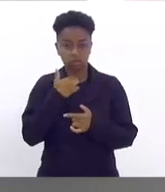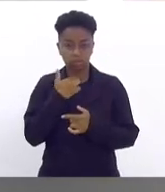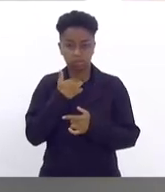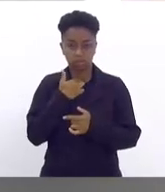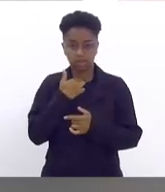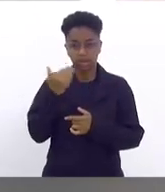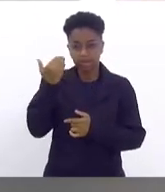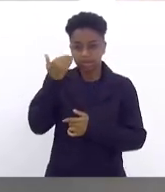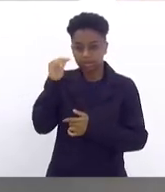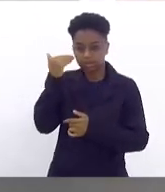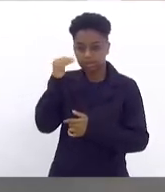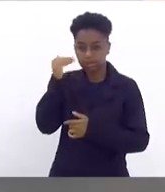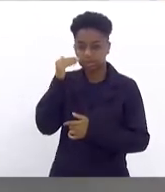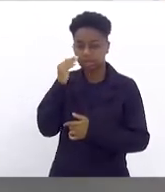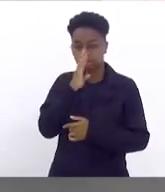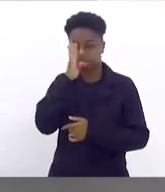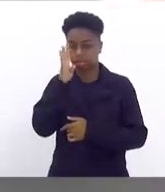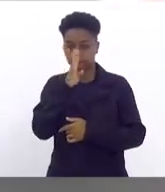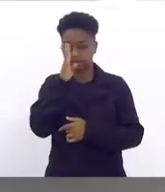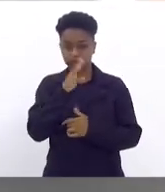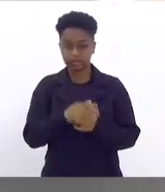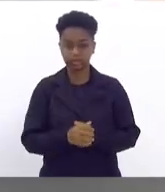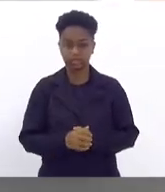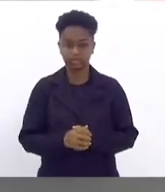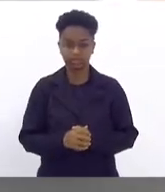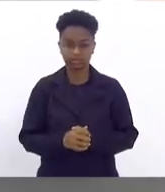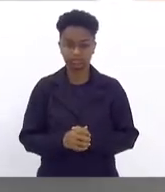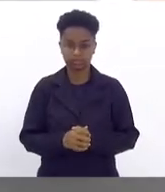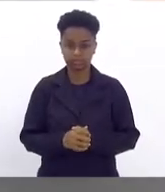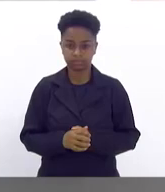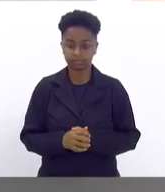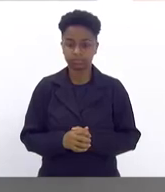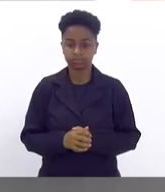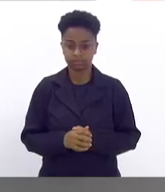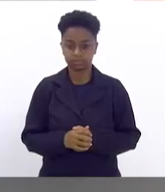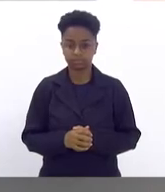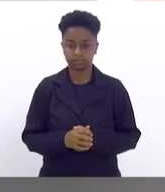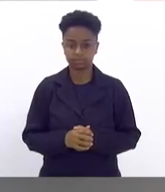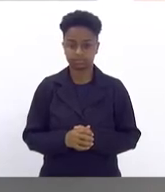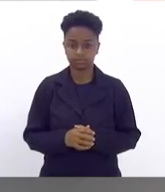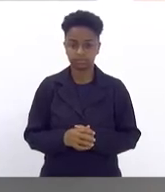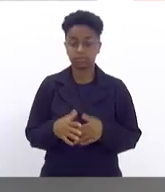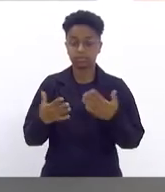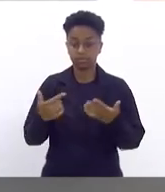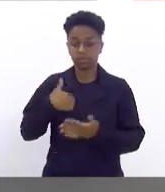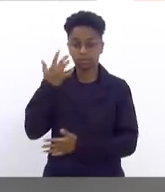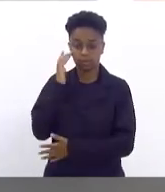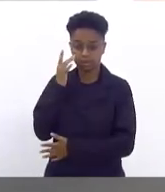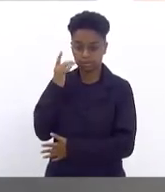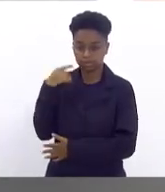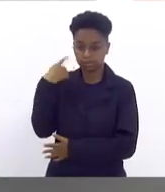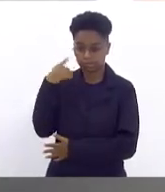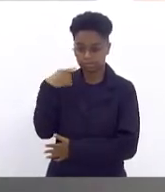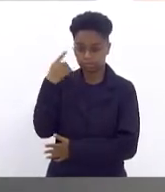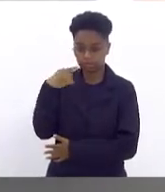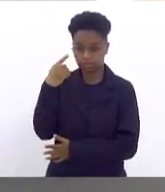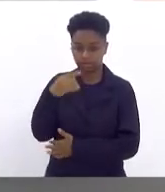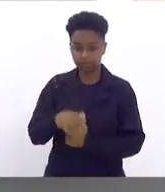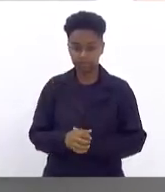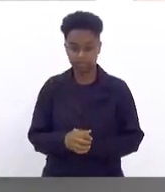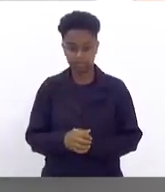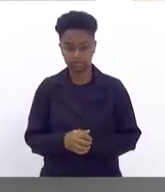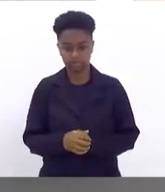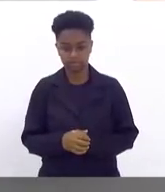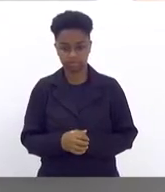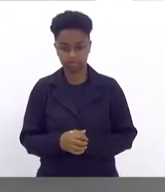lê. Então, tem que estar claro, né? Eu acho que o deputado Filipinho Raves, né, vai